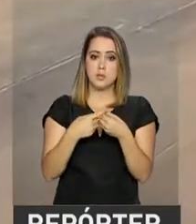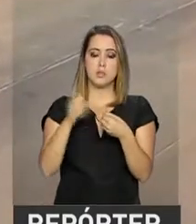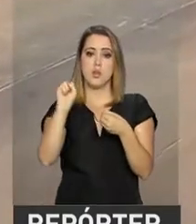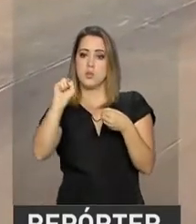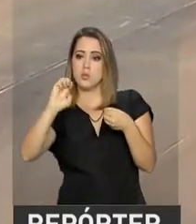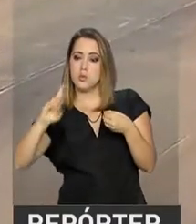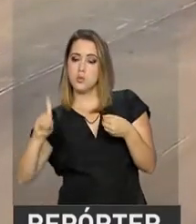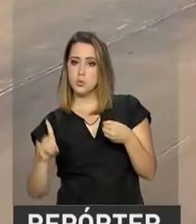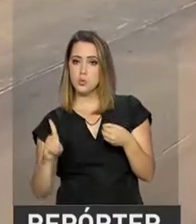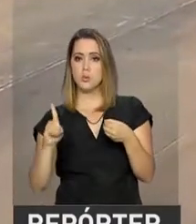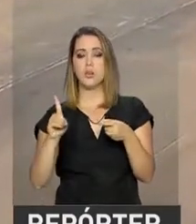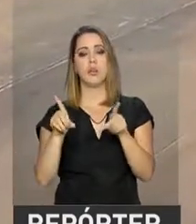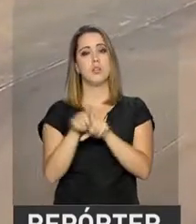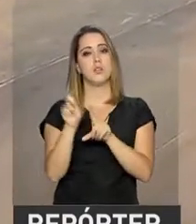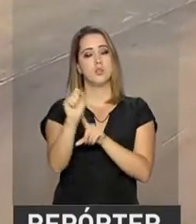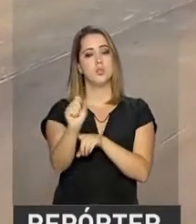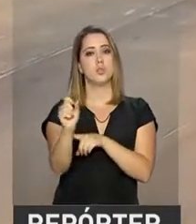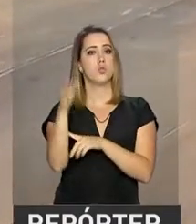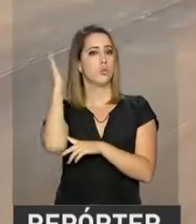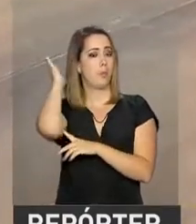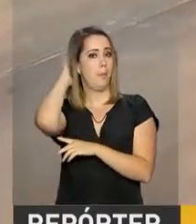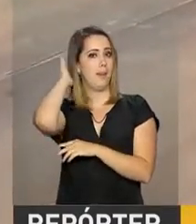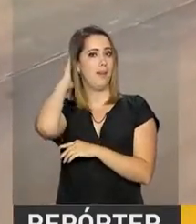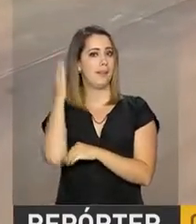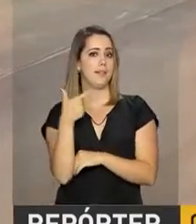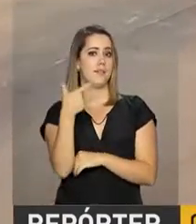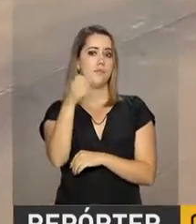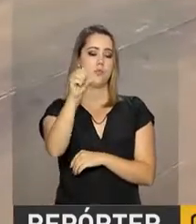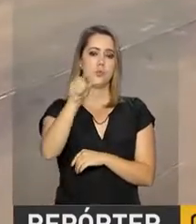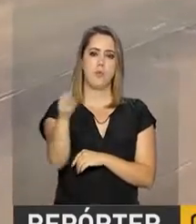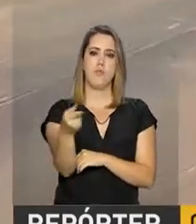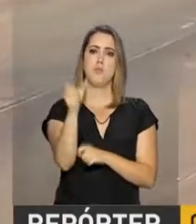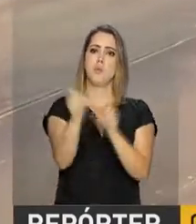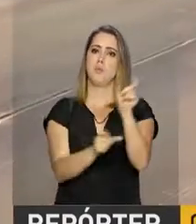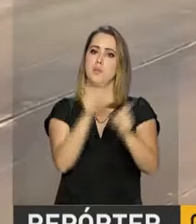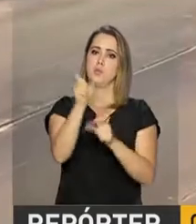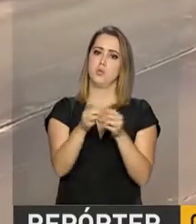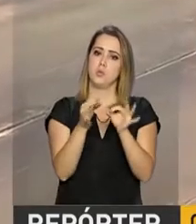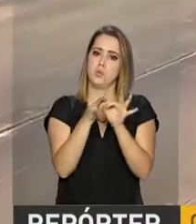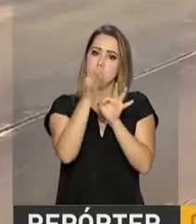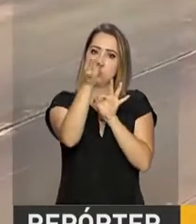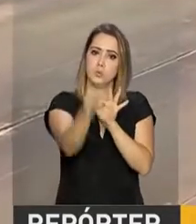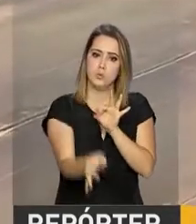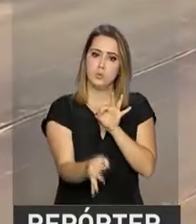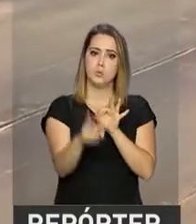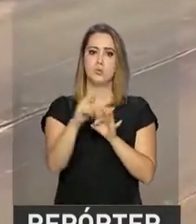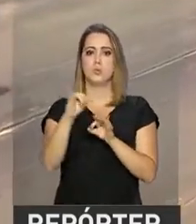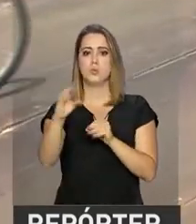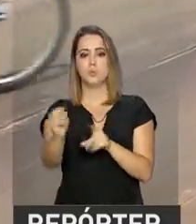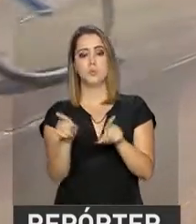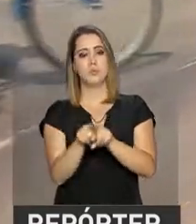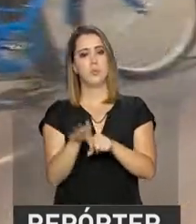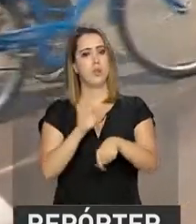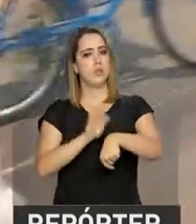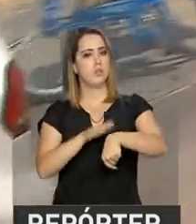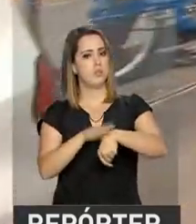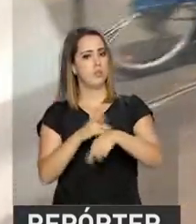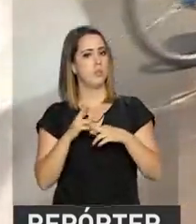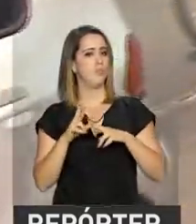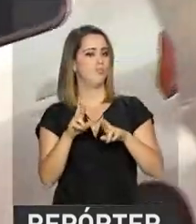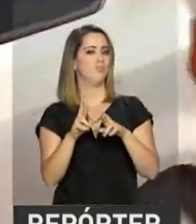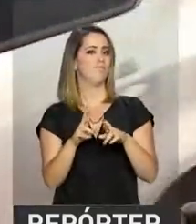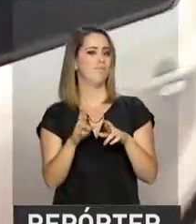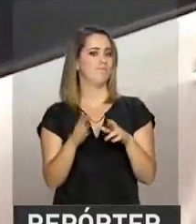sudeste do pará que tem cerca de 29 mil habitantes e fica do outro lado do rio entre o tempo de espera